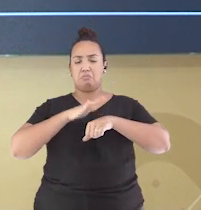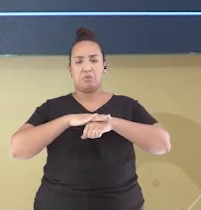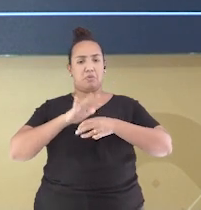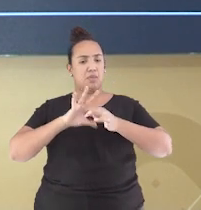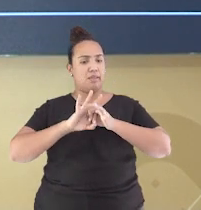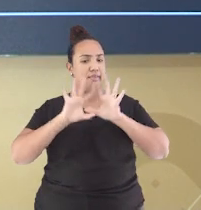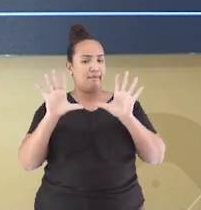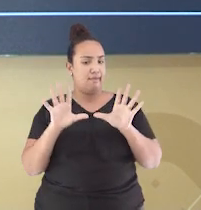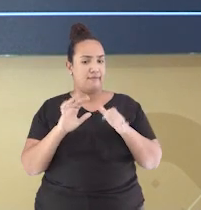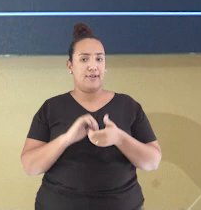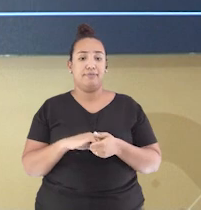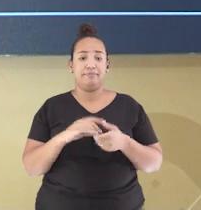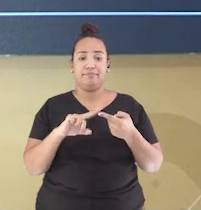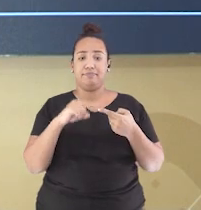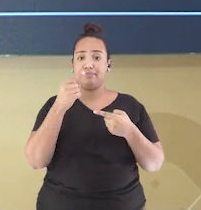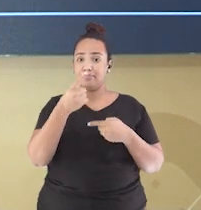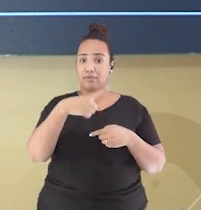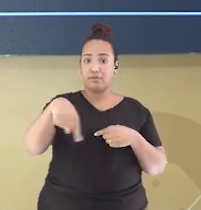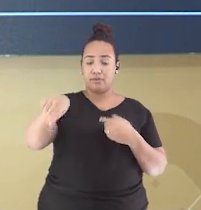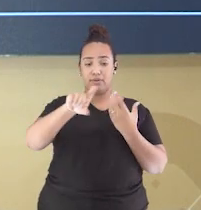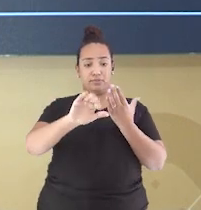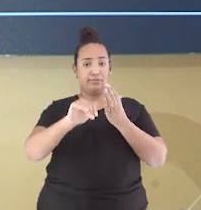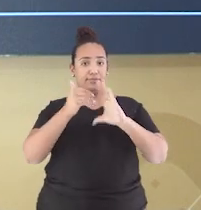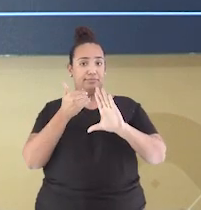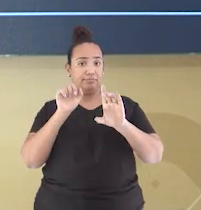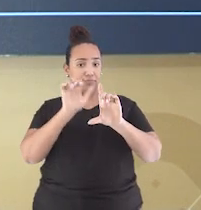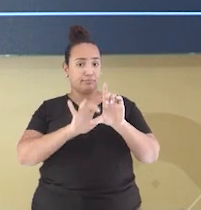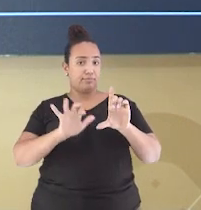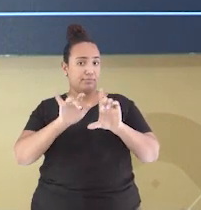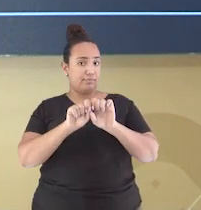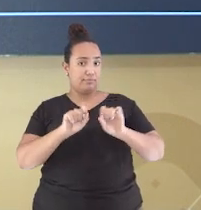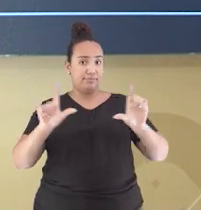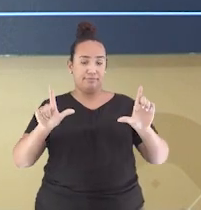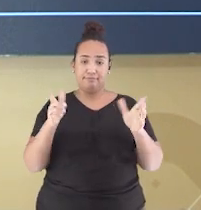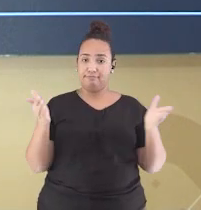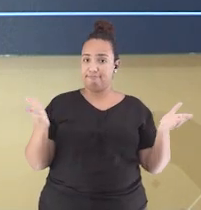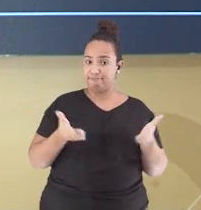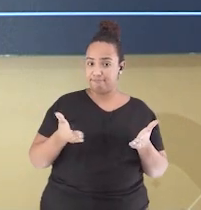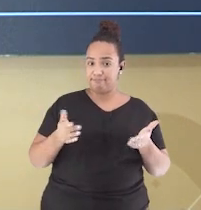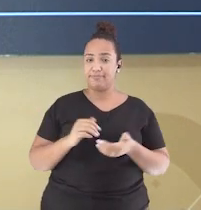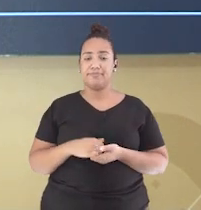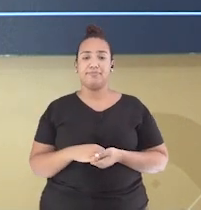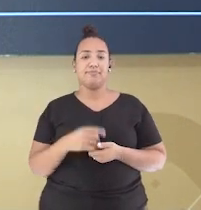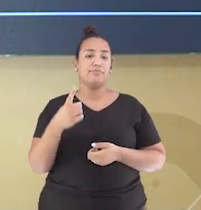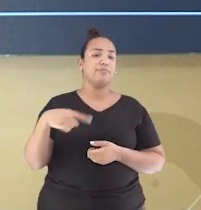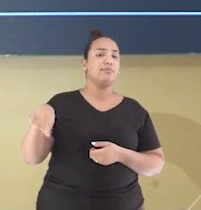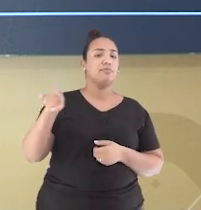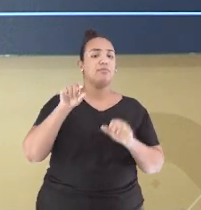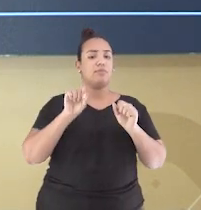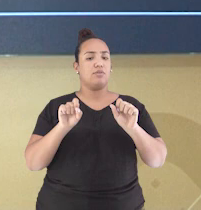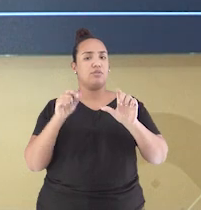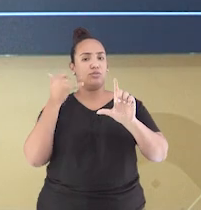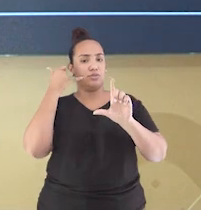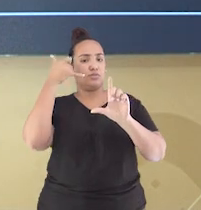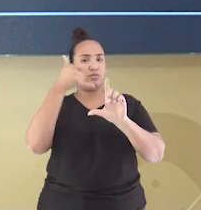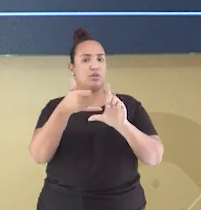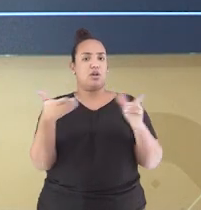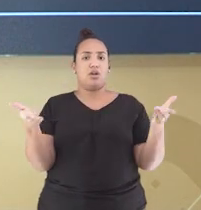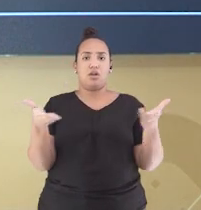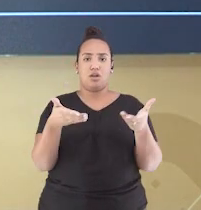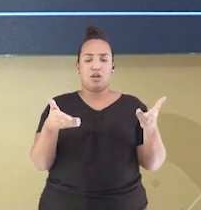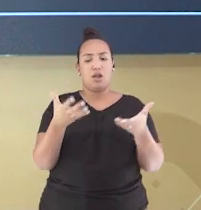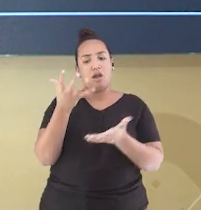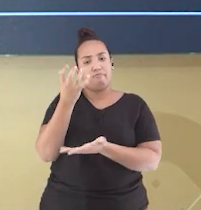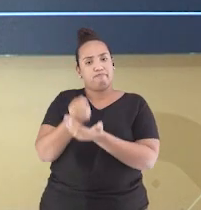escrever. Depois, vocês vão enviar para esse QR Code que está aqui na tela. Você pode fazer a leitura dele agora para